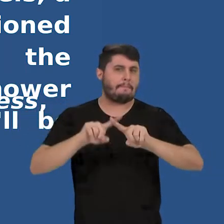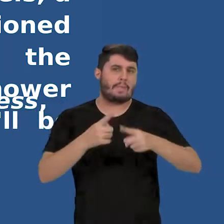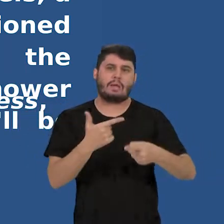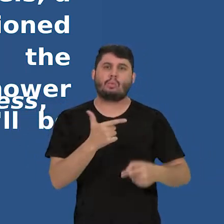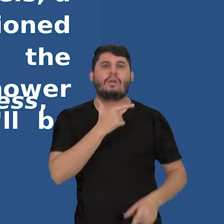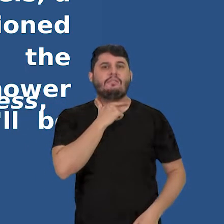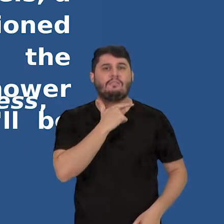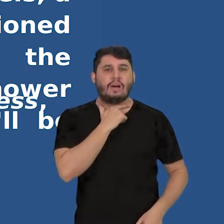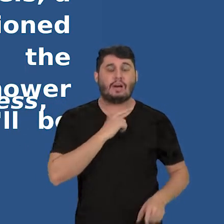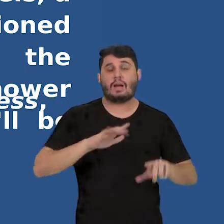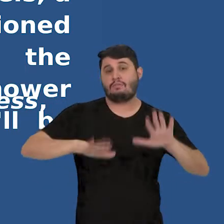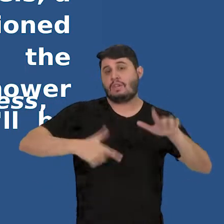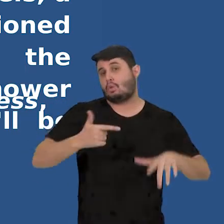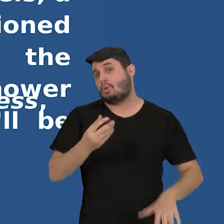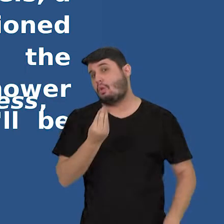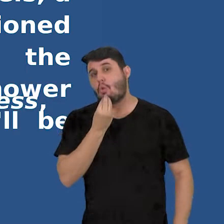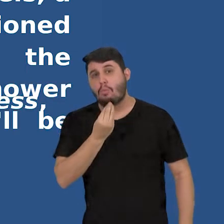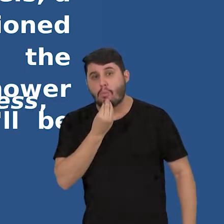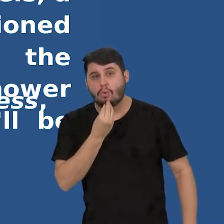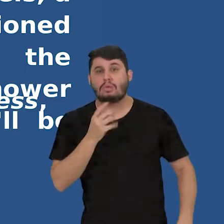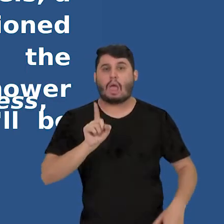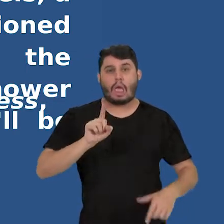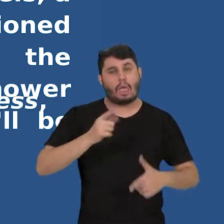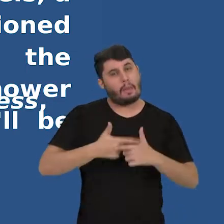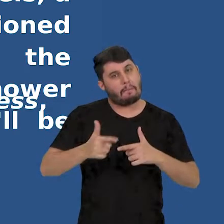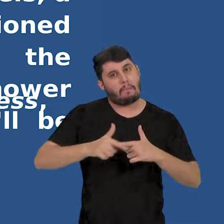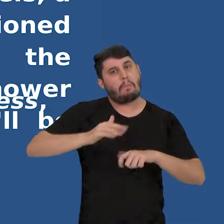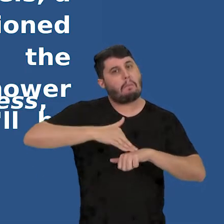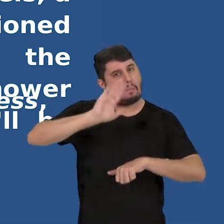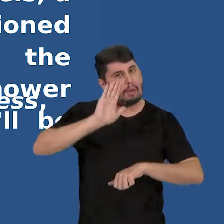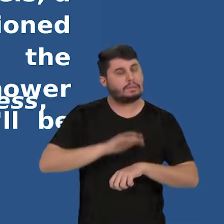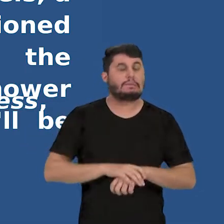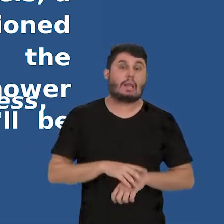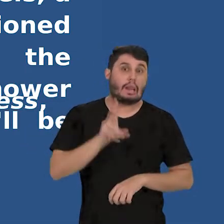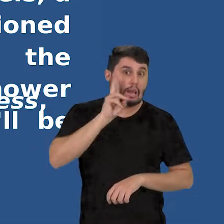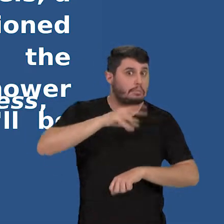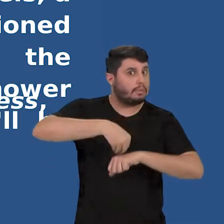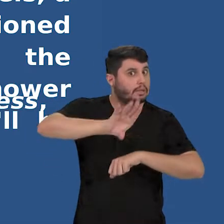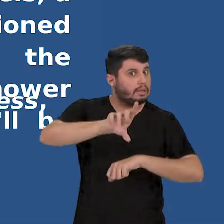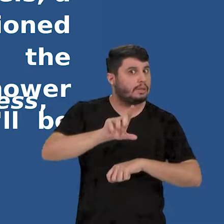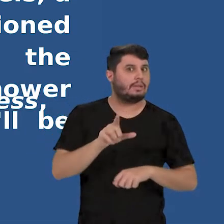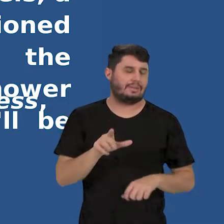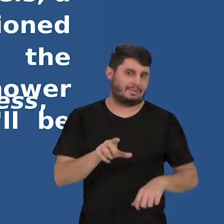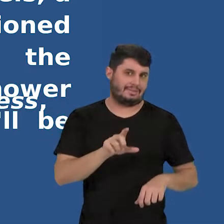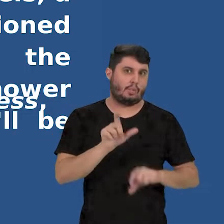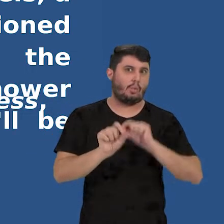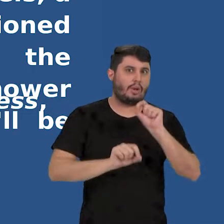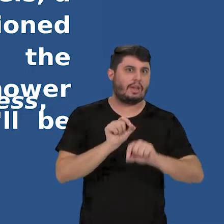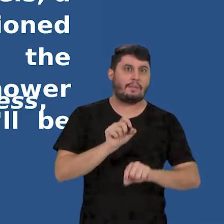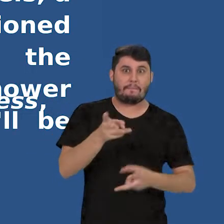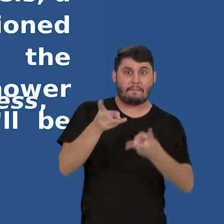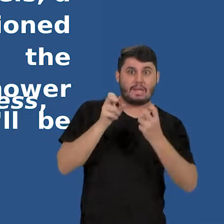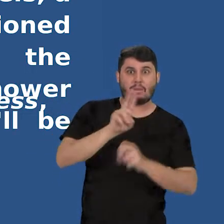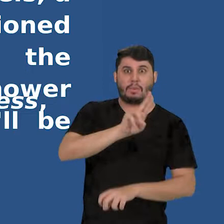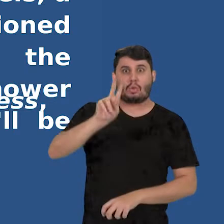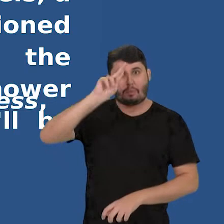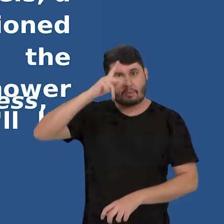vezes é por falta mesmo de oportunidade. Então, isso é um dos problemas. E aí, lembra daquela dica que eu falei de nomes próprios? Doni Sandoval. Ajuda a gente,